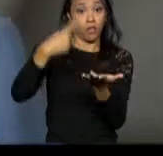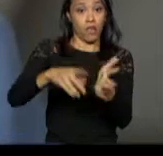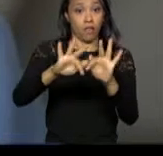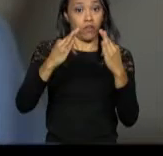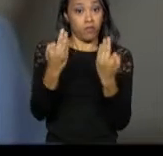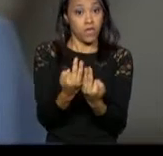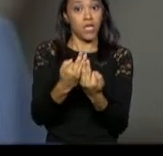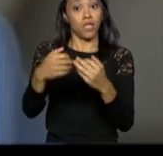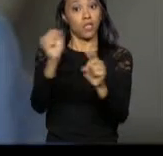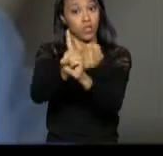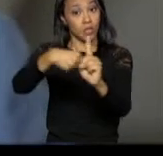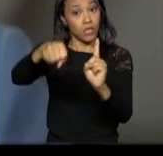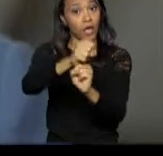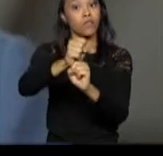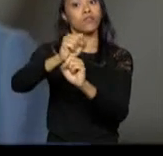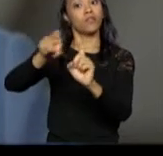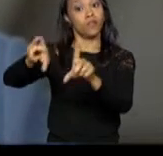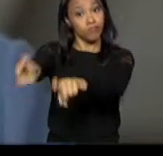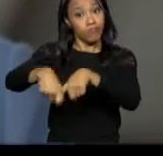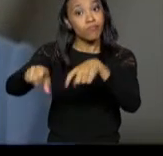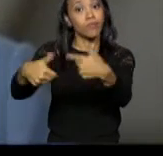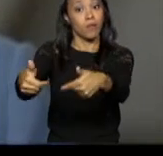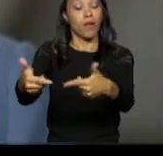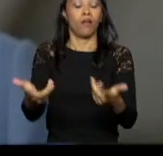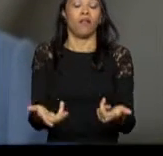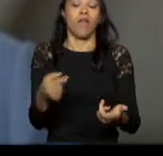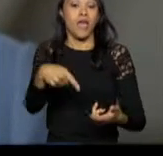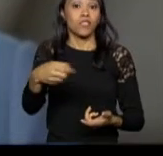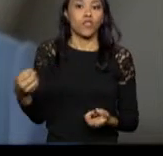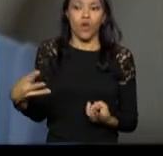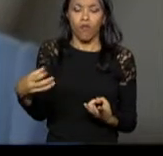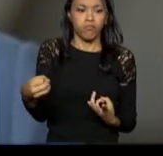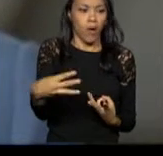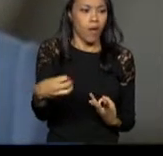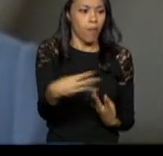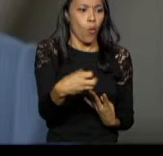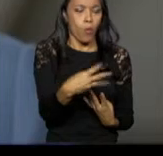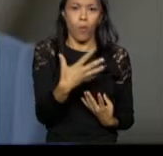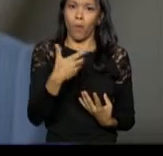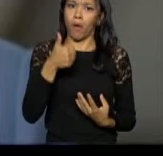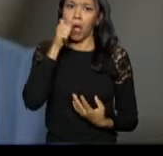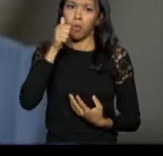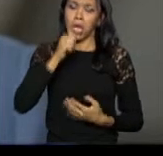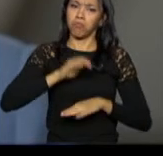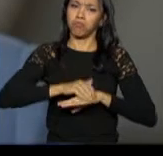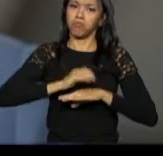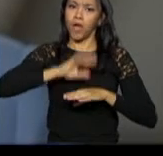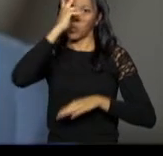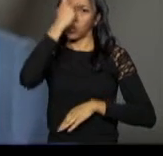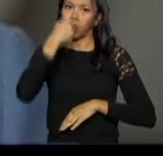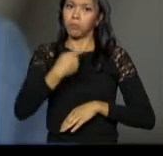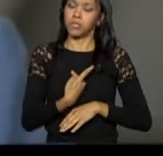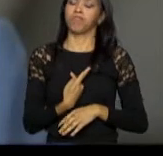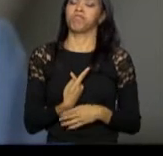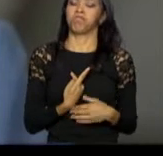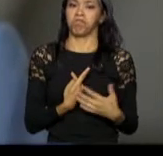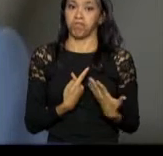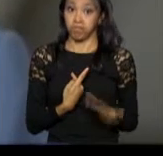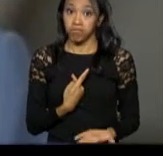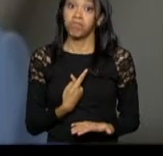no mundo rural. Essas novas oportunidades garantem maior autonomia e independência às mulheres e